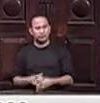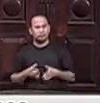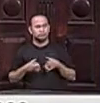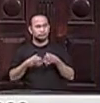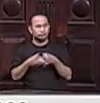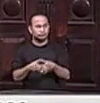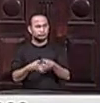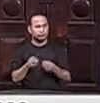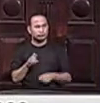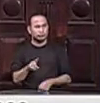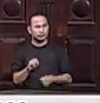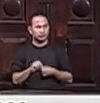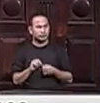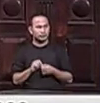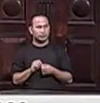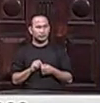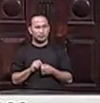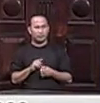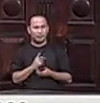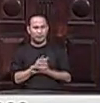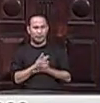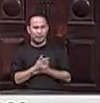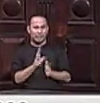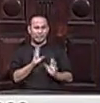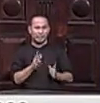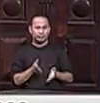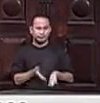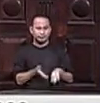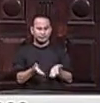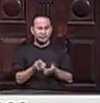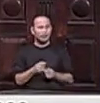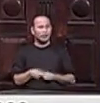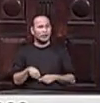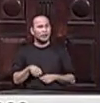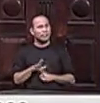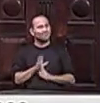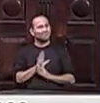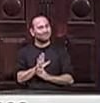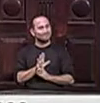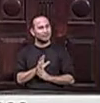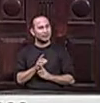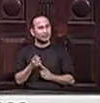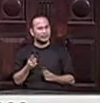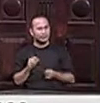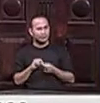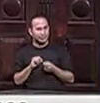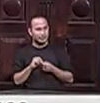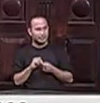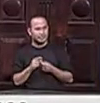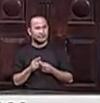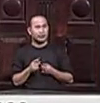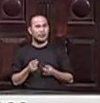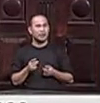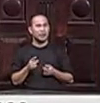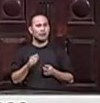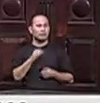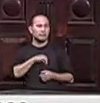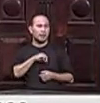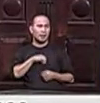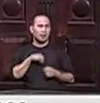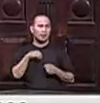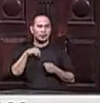cá encaminhada uma medida absurda, mas foi encaminhada, de tentar taxar o salário dos servidores públicos